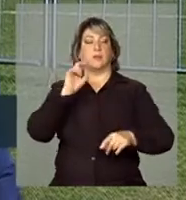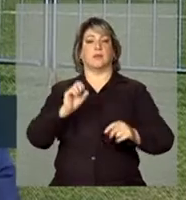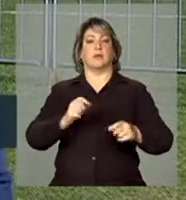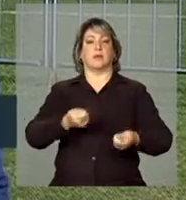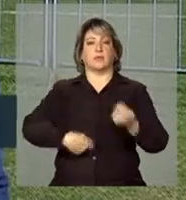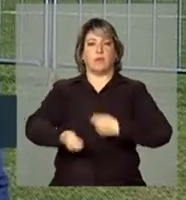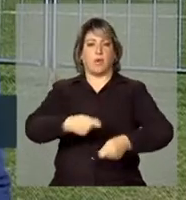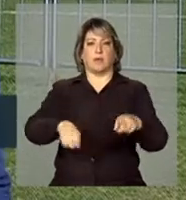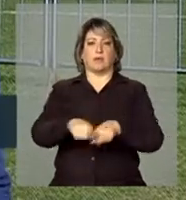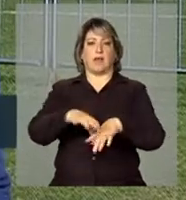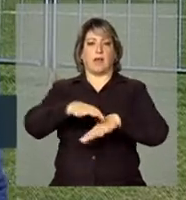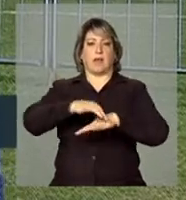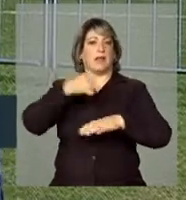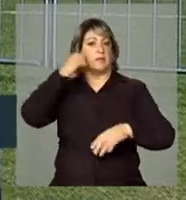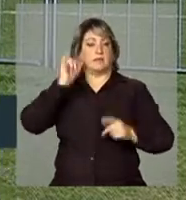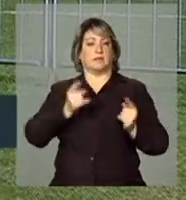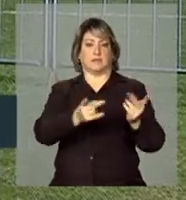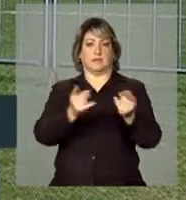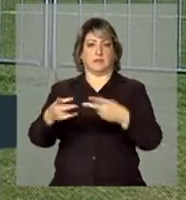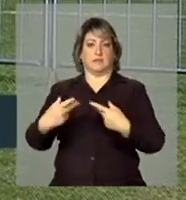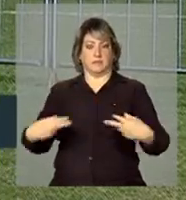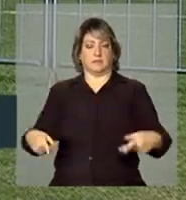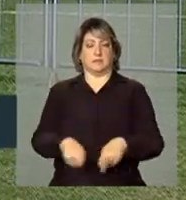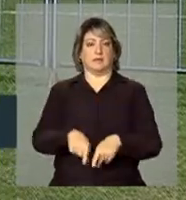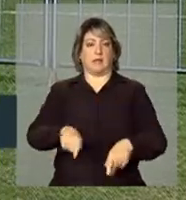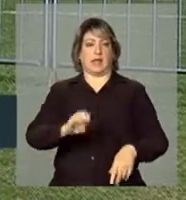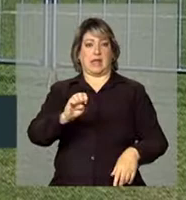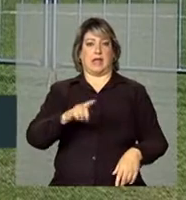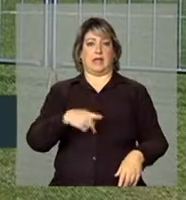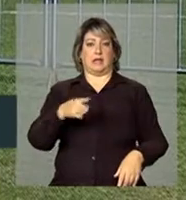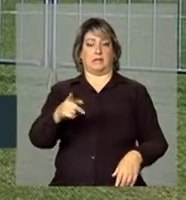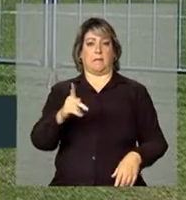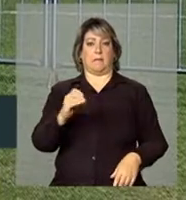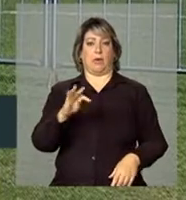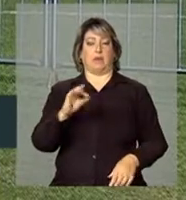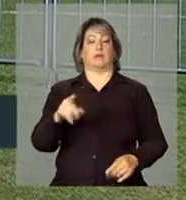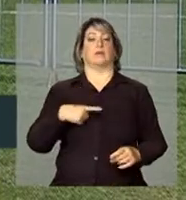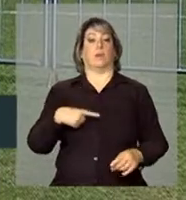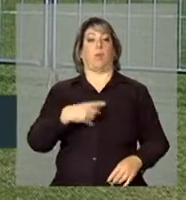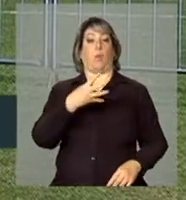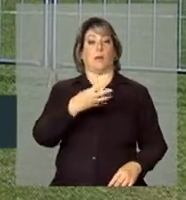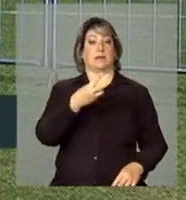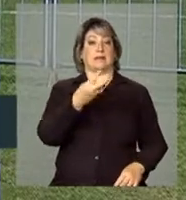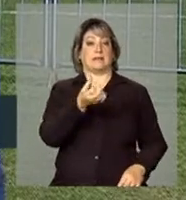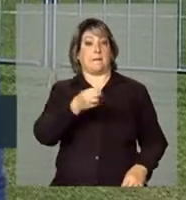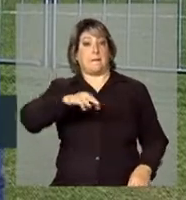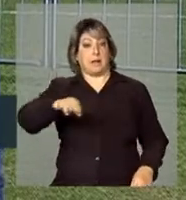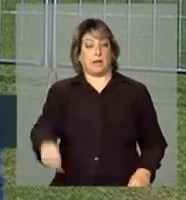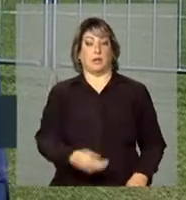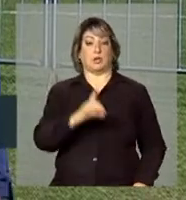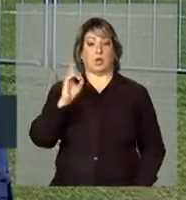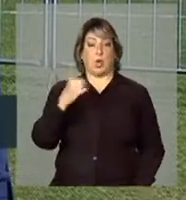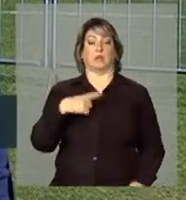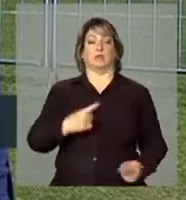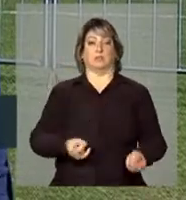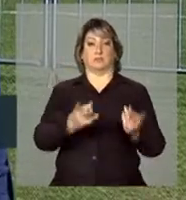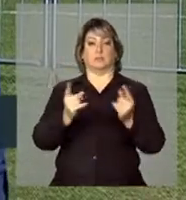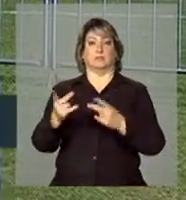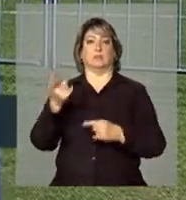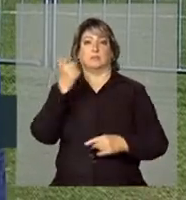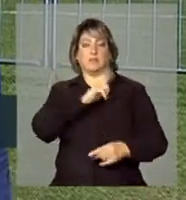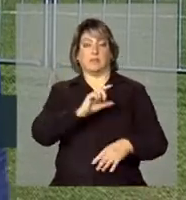à exportação de carne bovina. Foram registrados 436 milhões de dólares em exportação, uma elevação